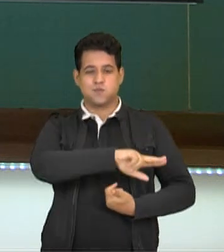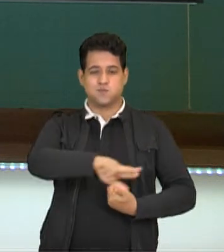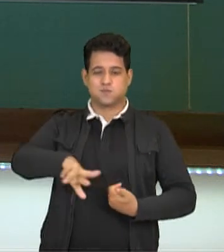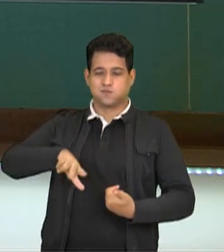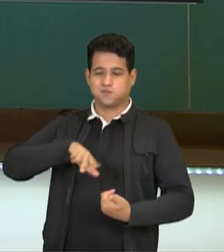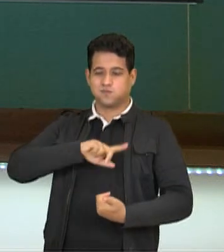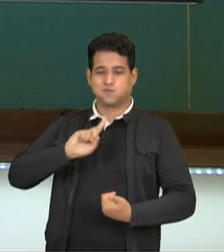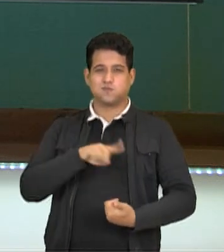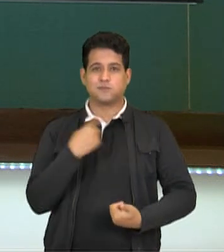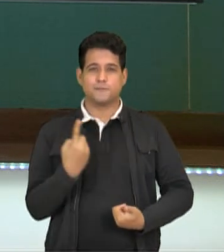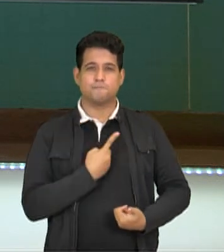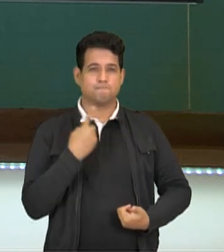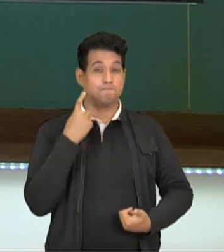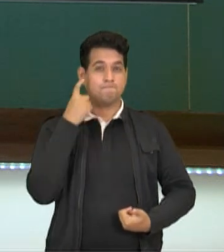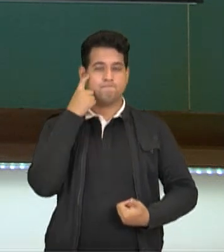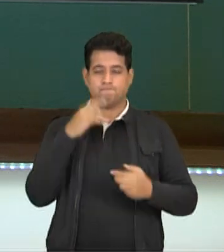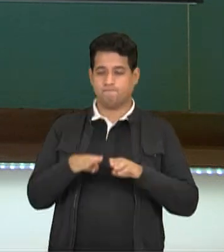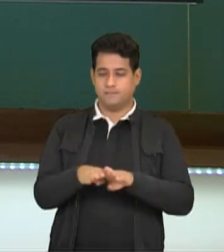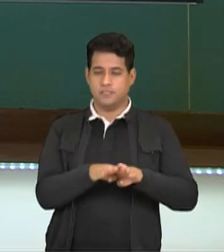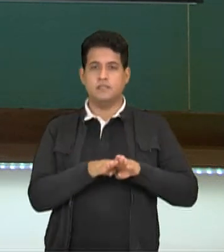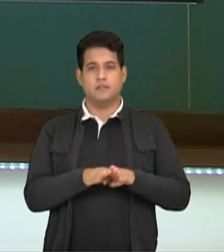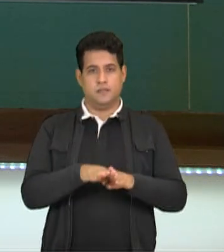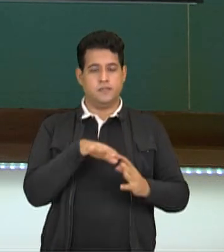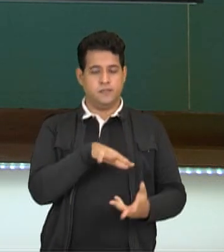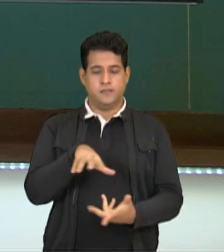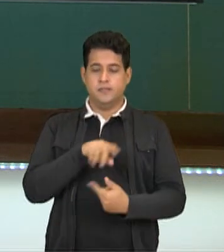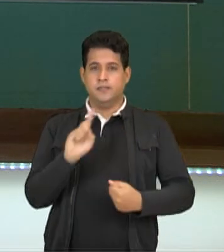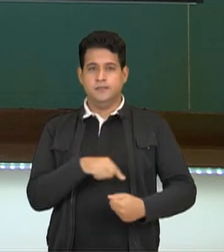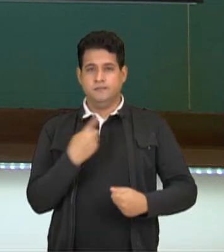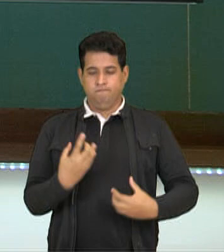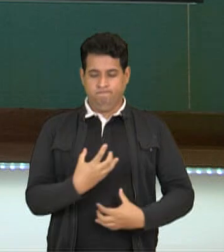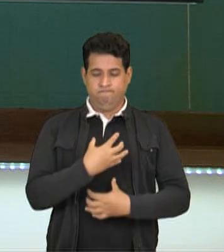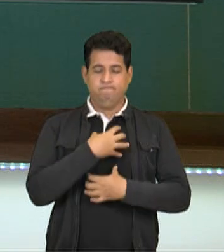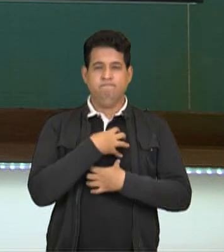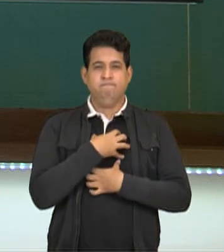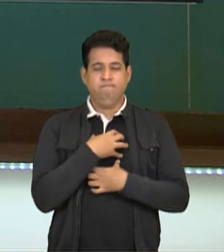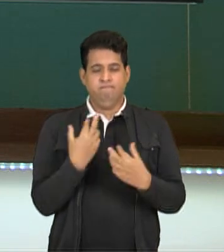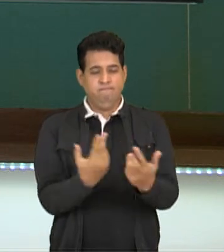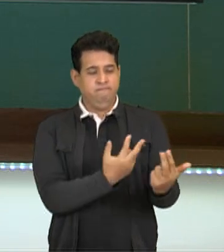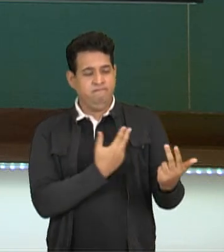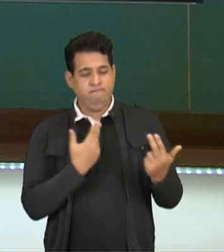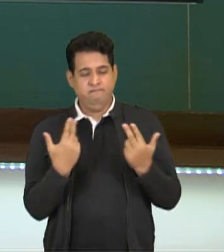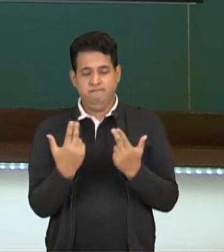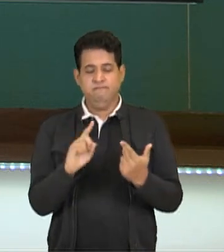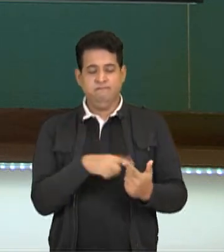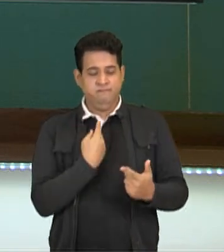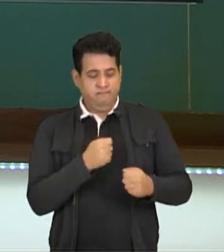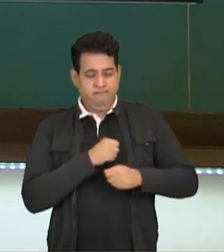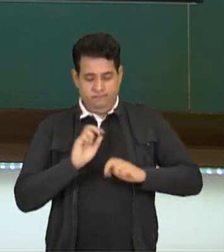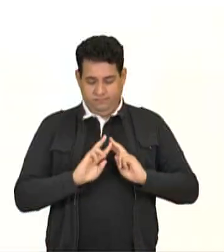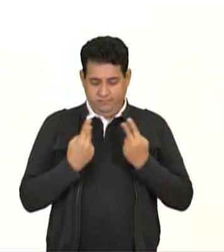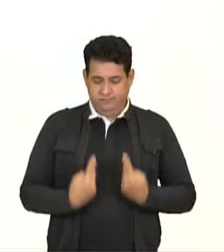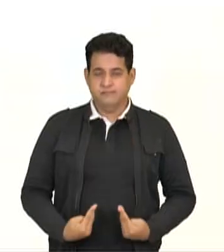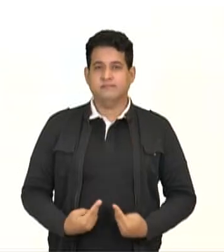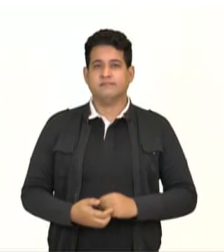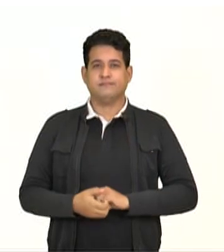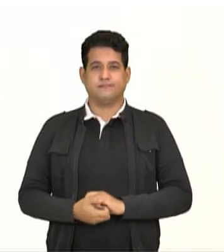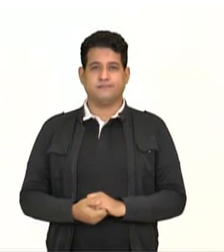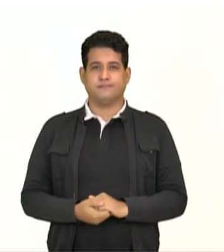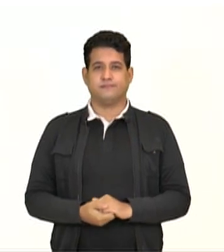que nós pensamos de forma igual perante o mundo, sentimos de jeito semelhante e é o que nos faz humano.